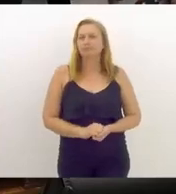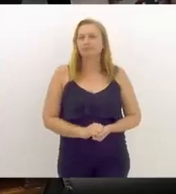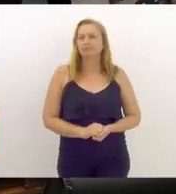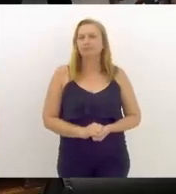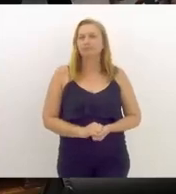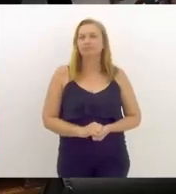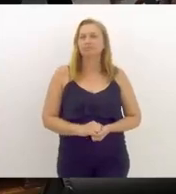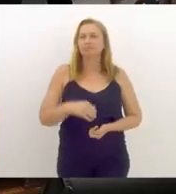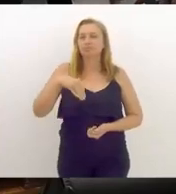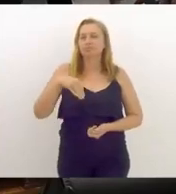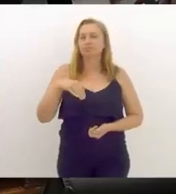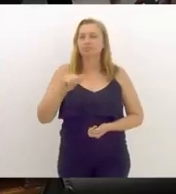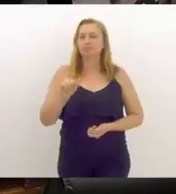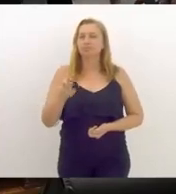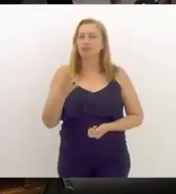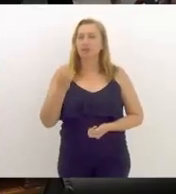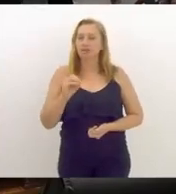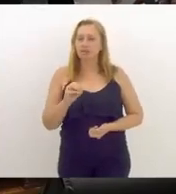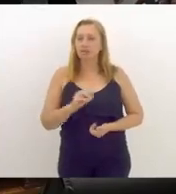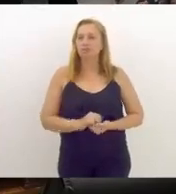Márcio Gualberto